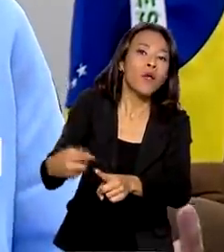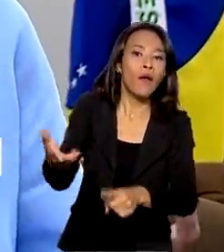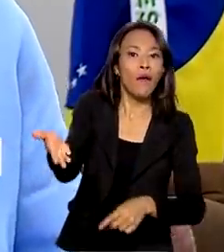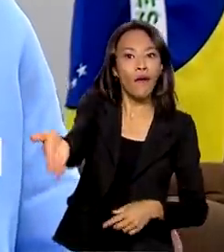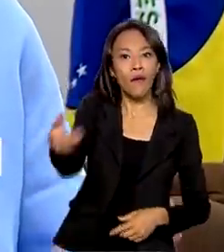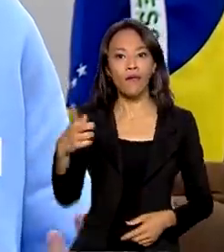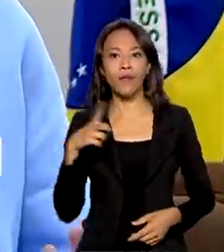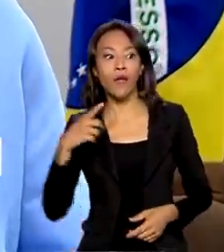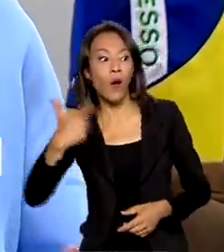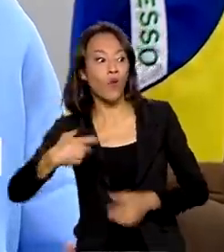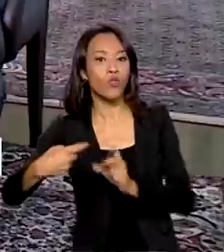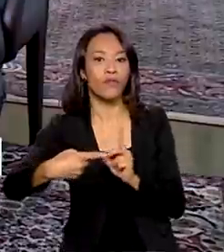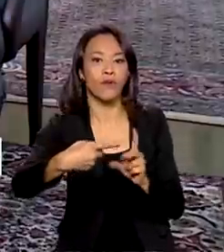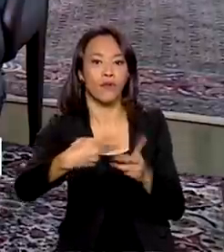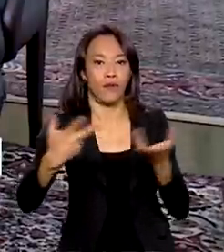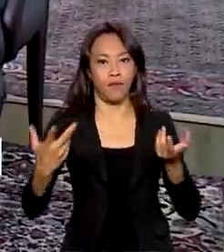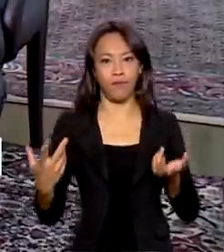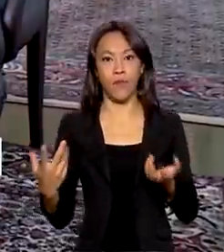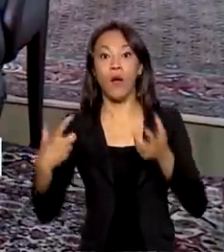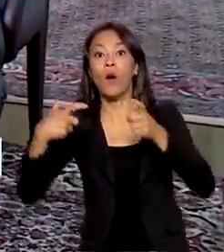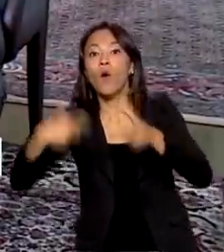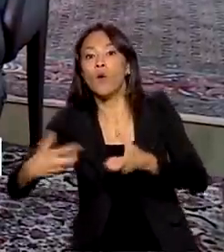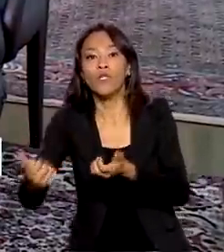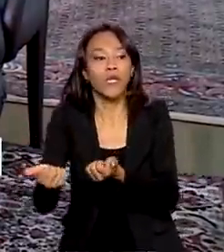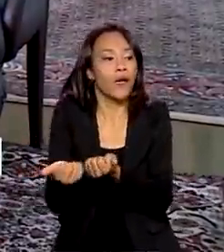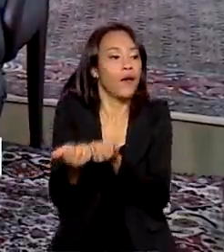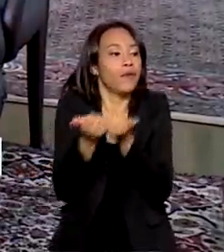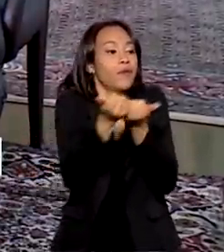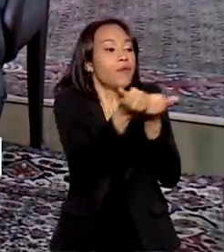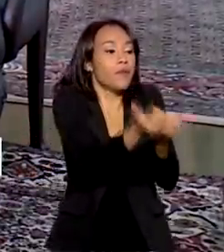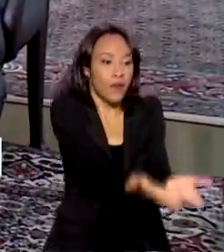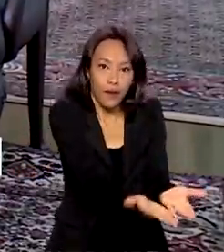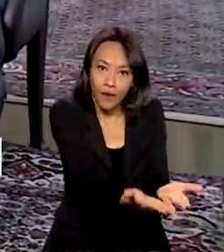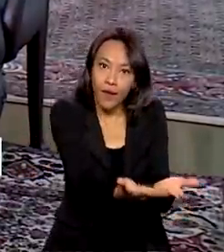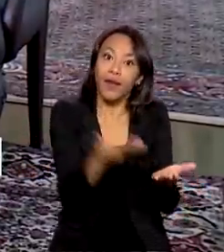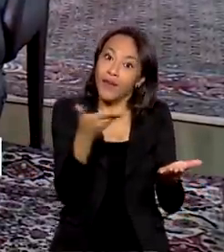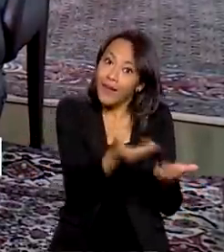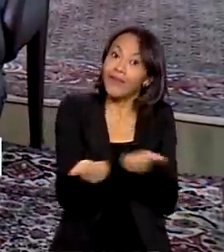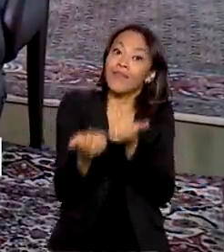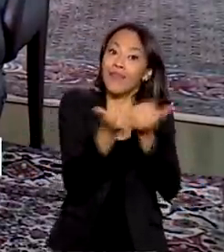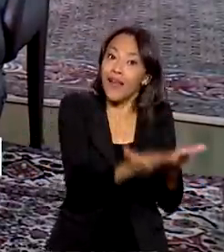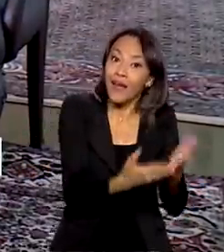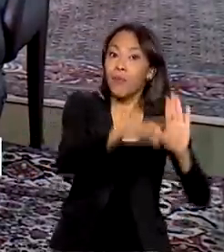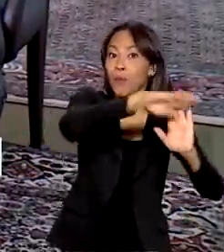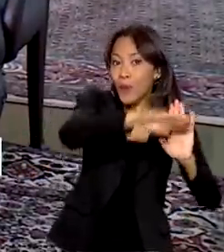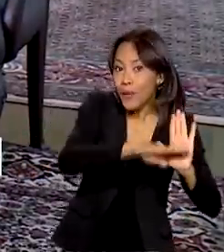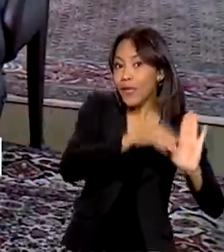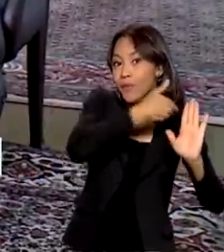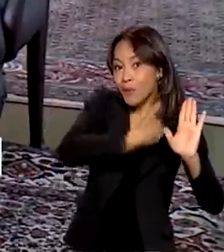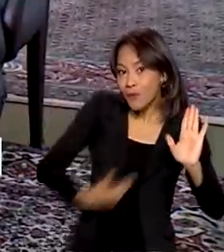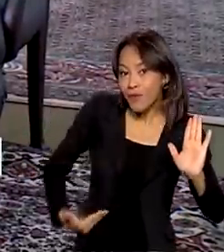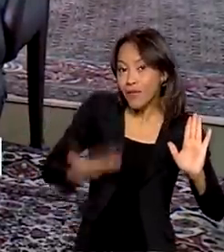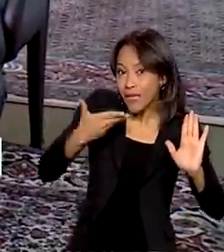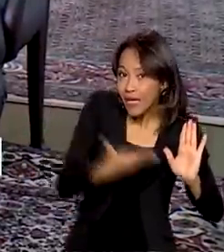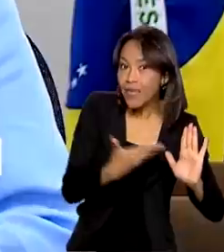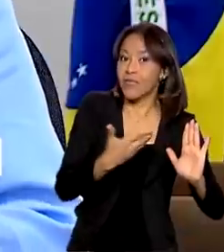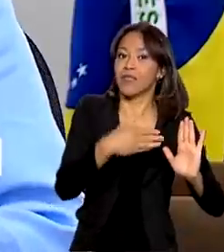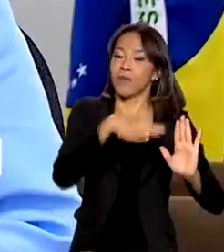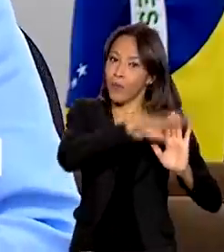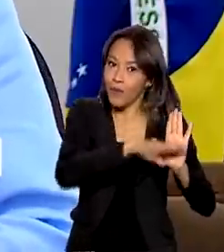ele vai ter onde vender onde entregar e a entregar para esse programa alimenta Brasil que é tão importante